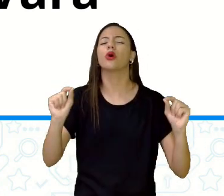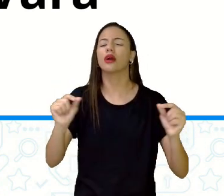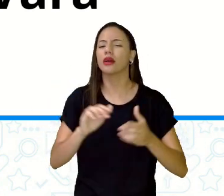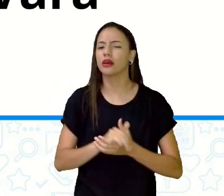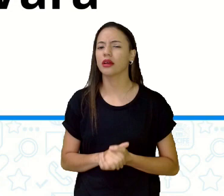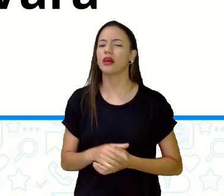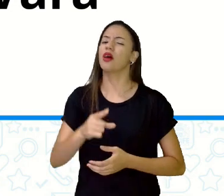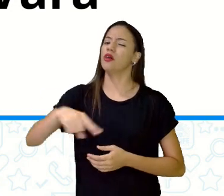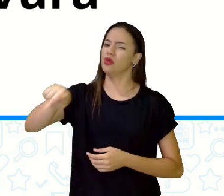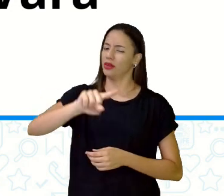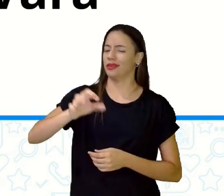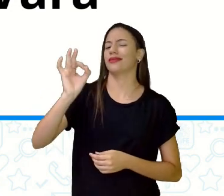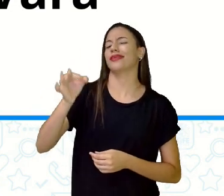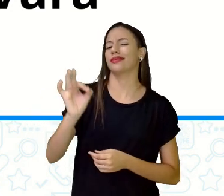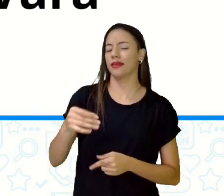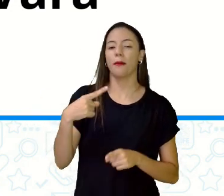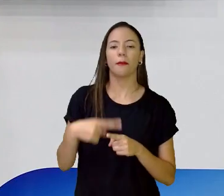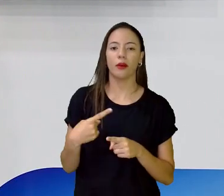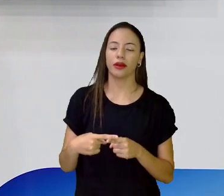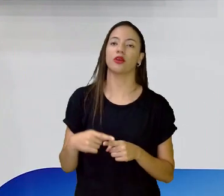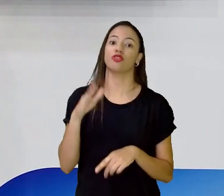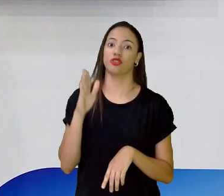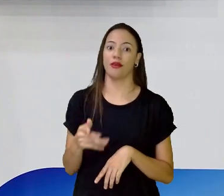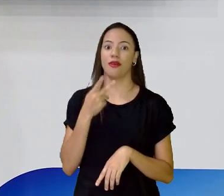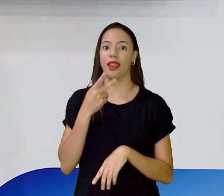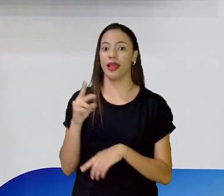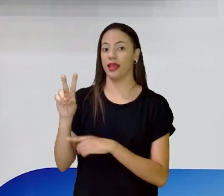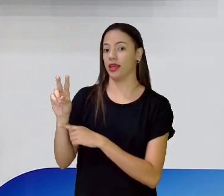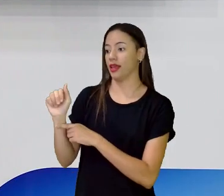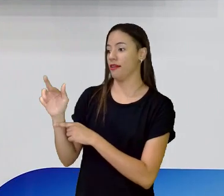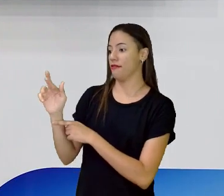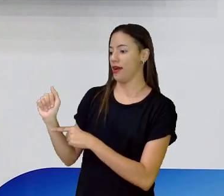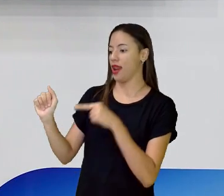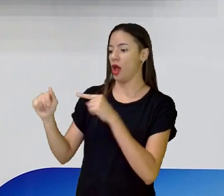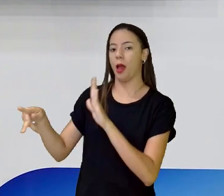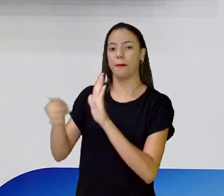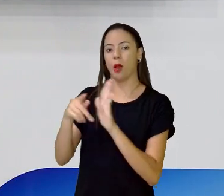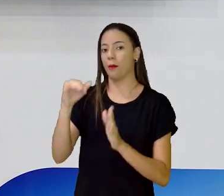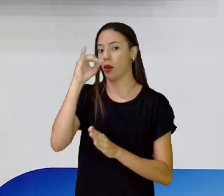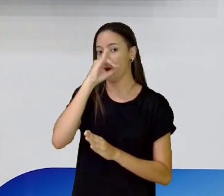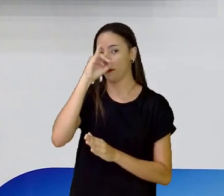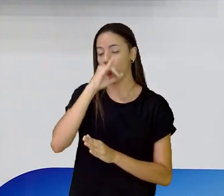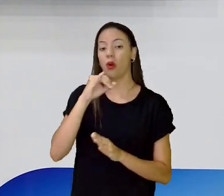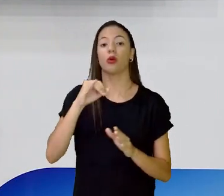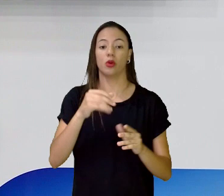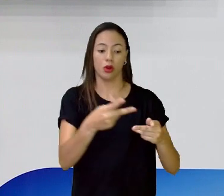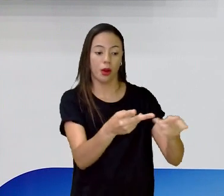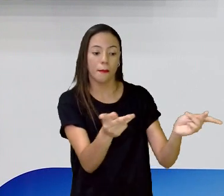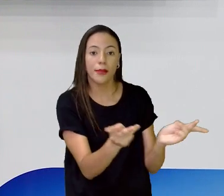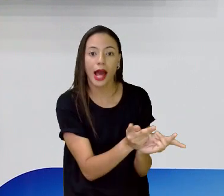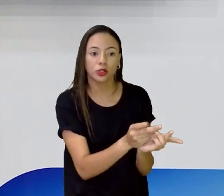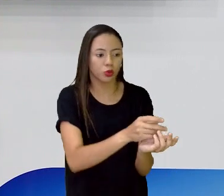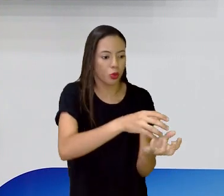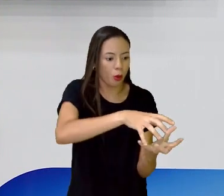Vocês vão acertar por quê? Porque vara eu já falei que é de porcos. Então, muitos pratos juntos, nós